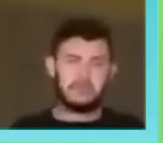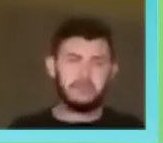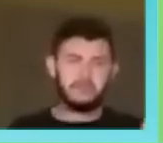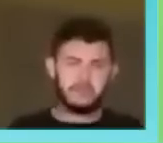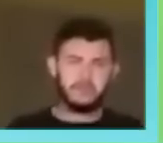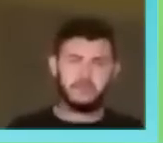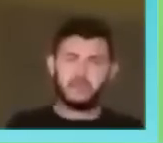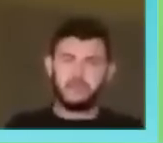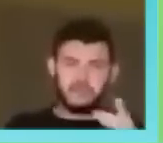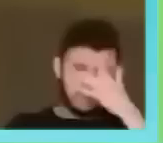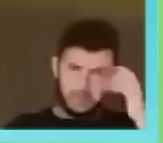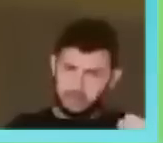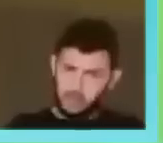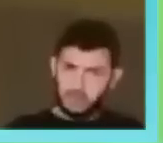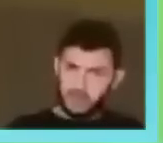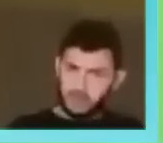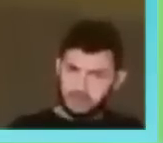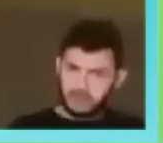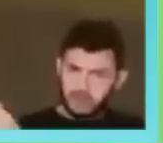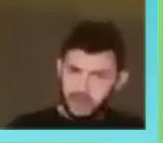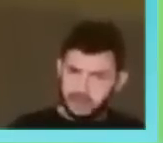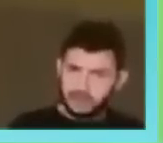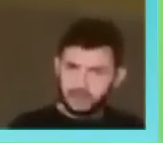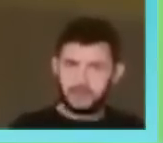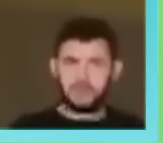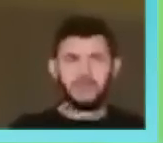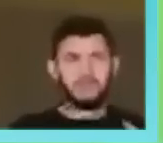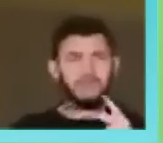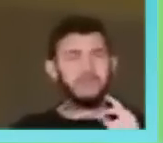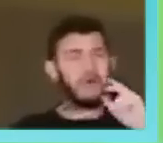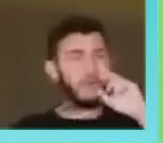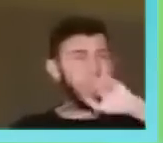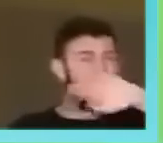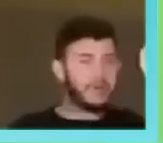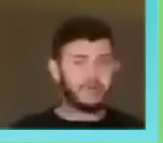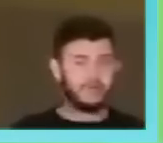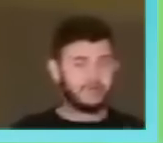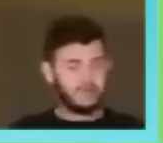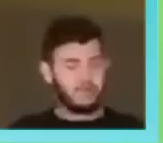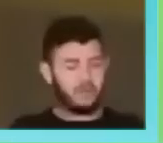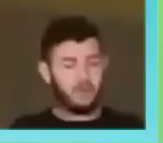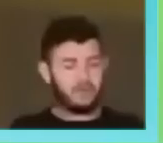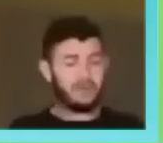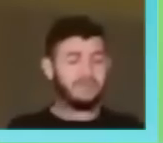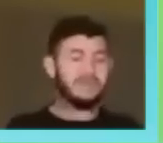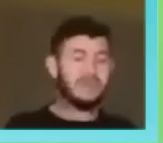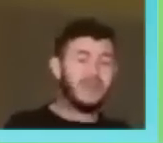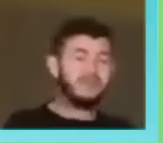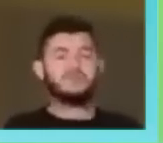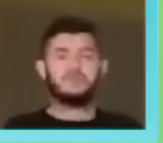Pode, tem como pagar. O Brasil é um país rico, de um povo pobre, e esse povo pobre precisa ser amparado. Nós faremos o nosso